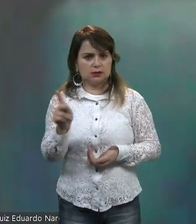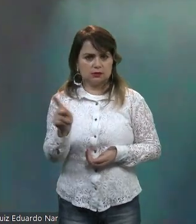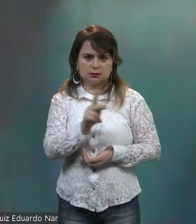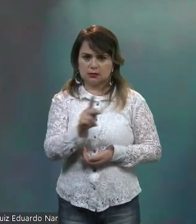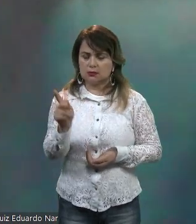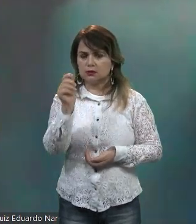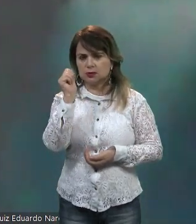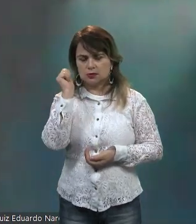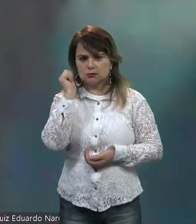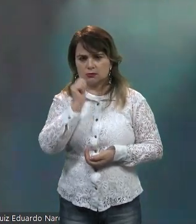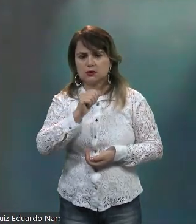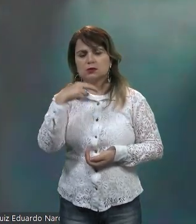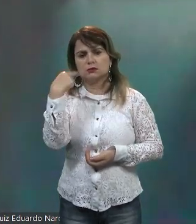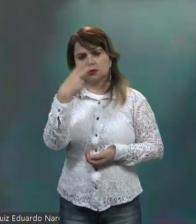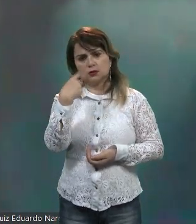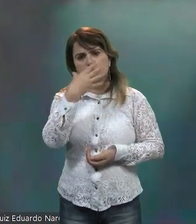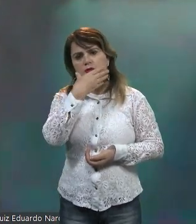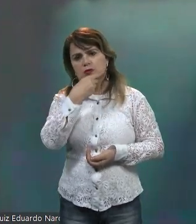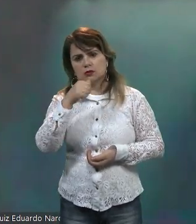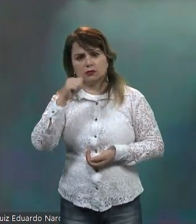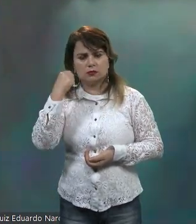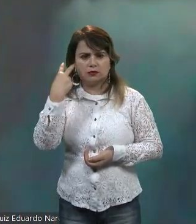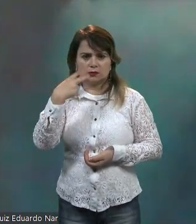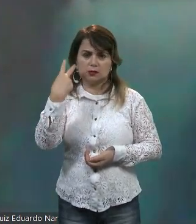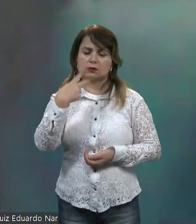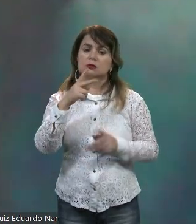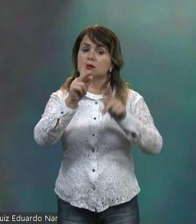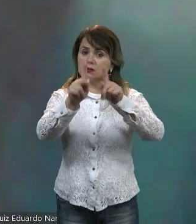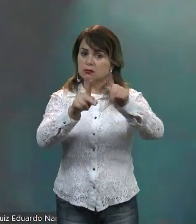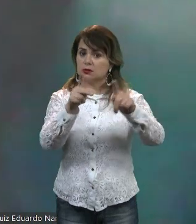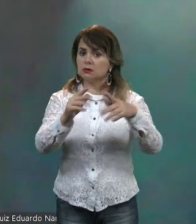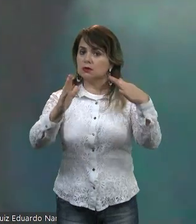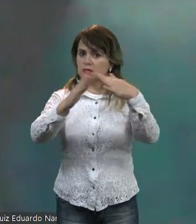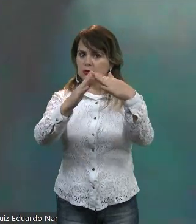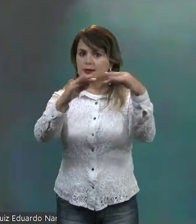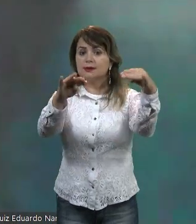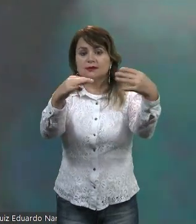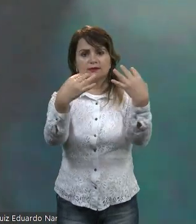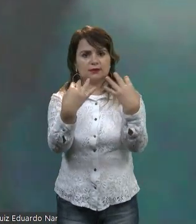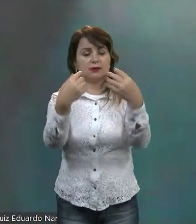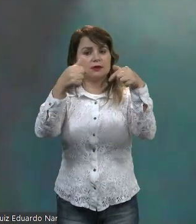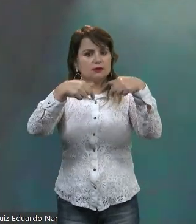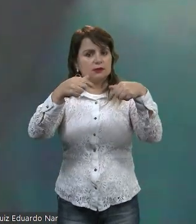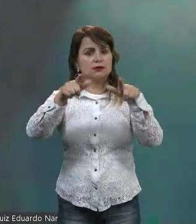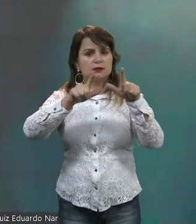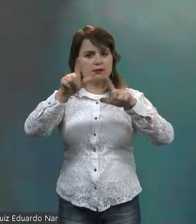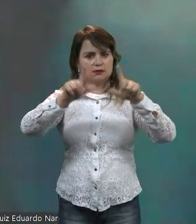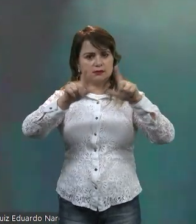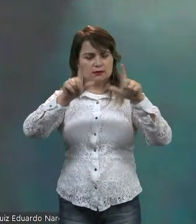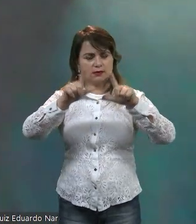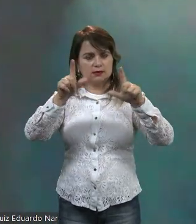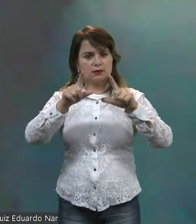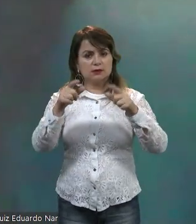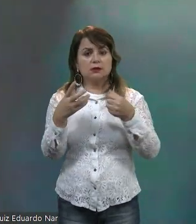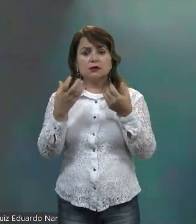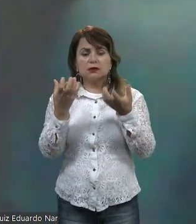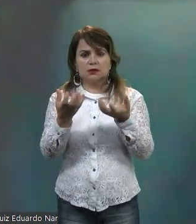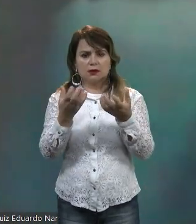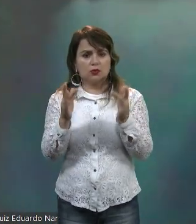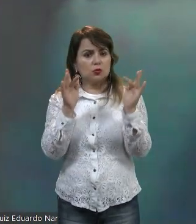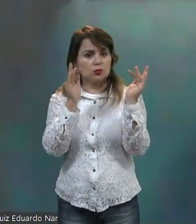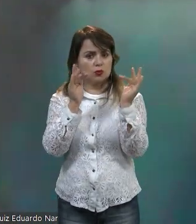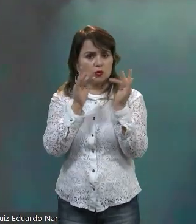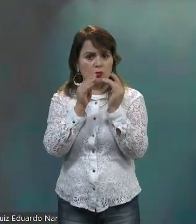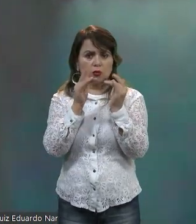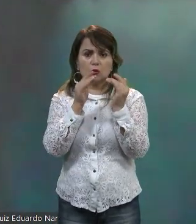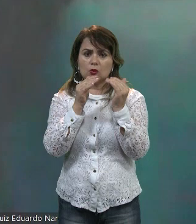senhora vereadora, a população que nos acompanha através da TV Câmara, eu quero fazer coro,